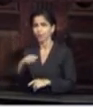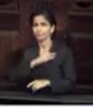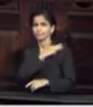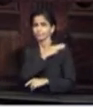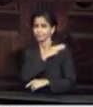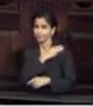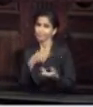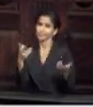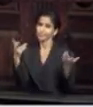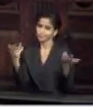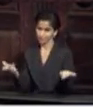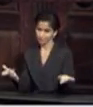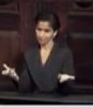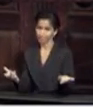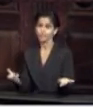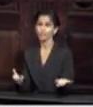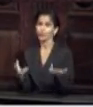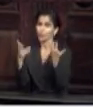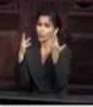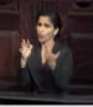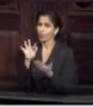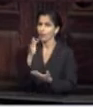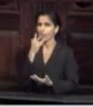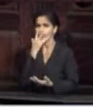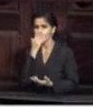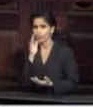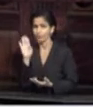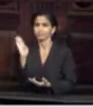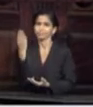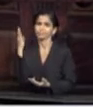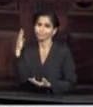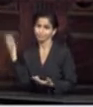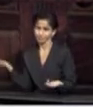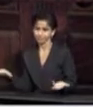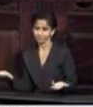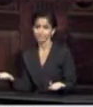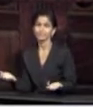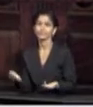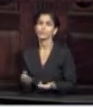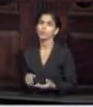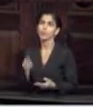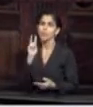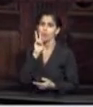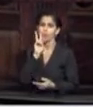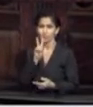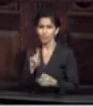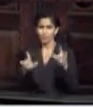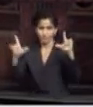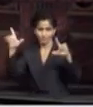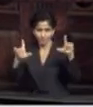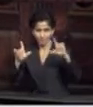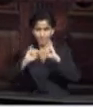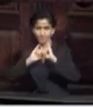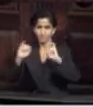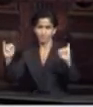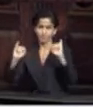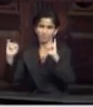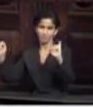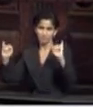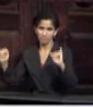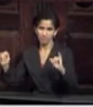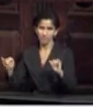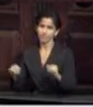é a mesma. E eu não vejo a grande mídia fazer a denúncia que deve